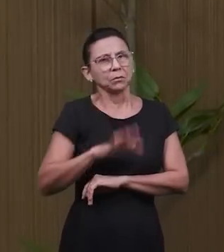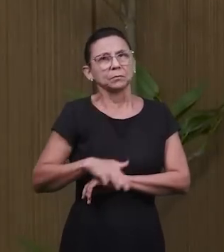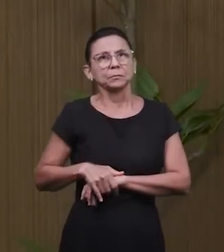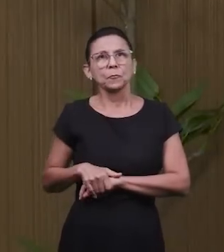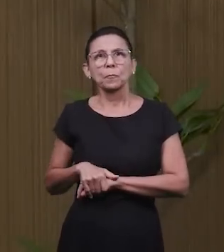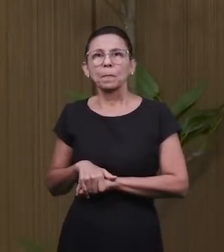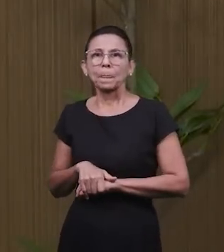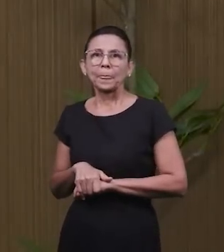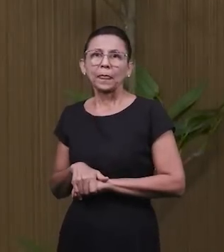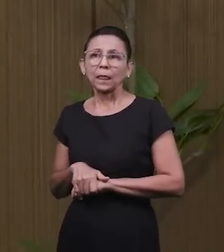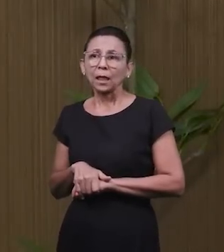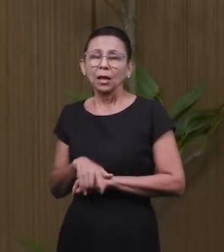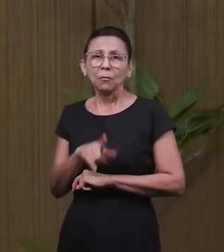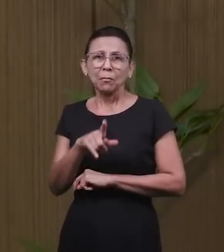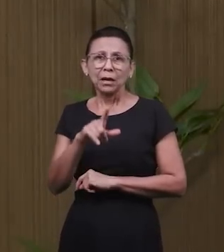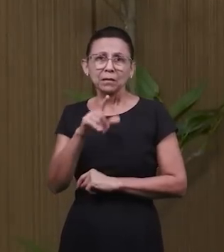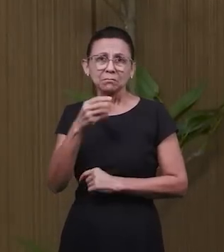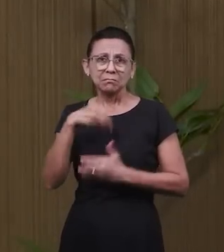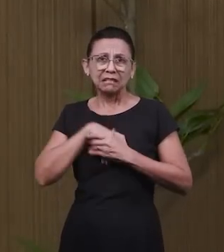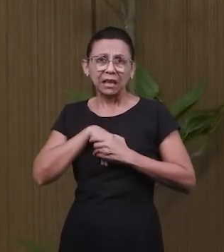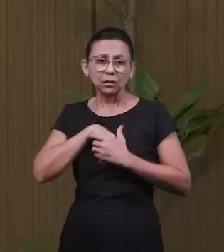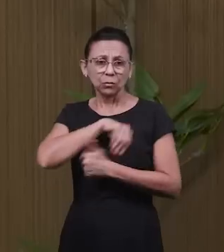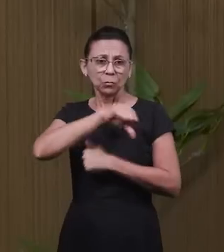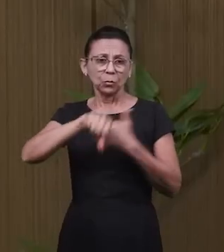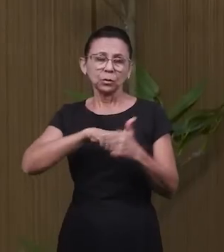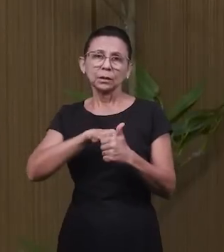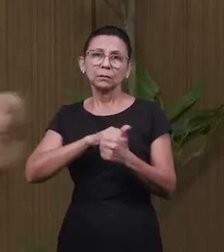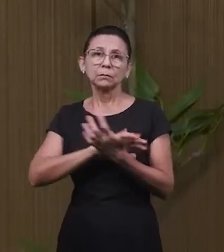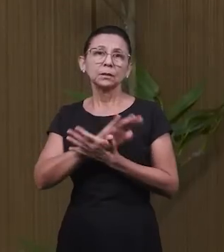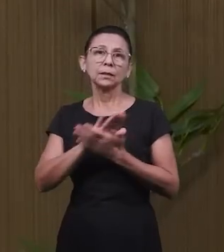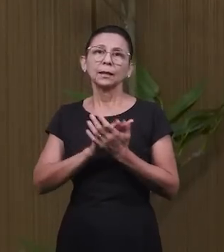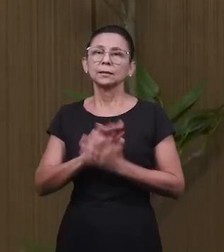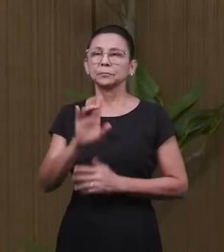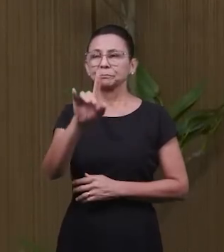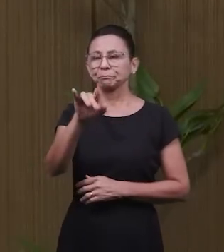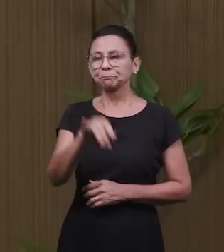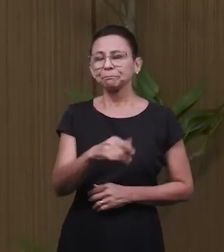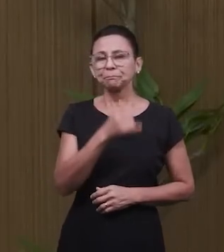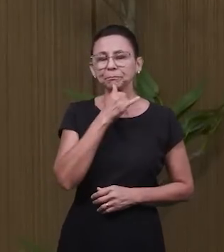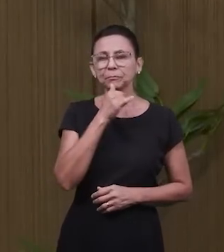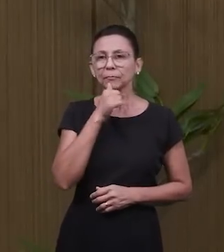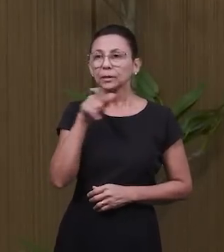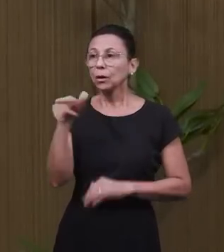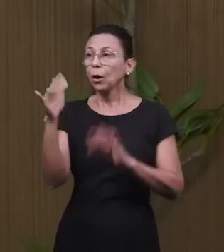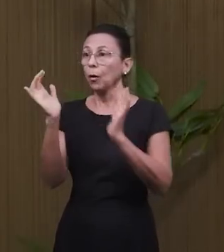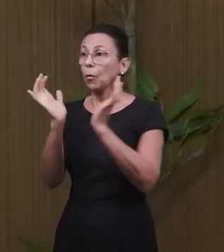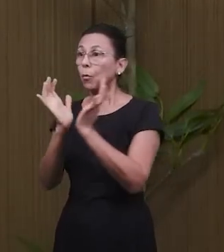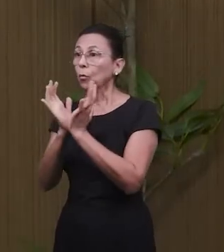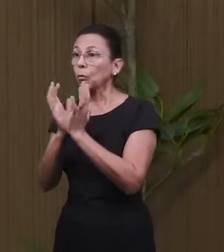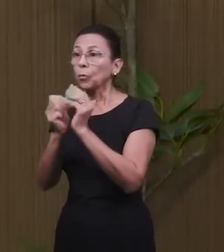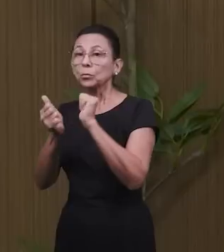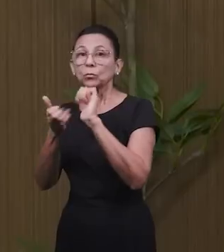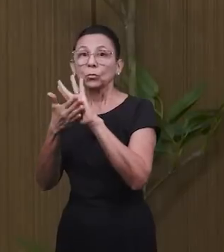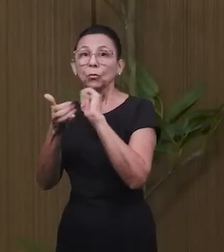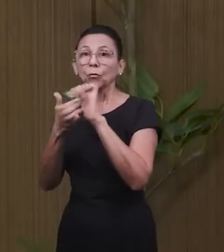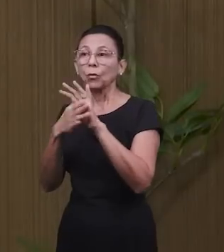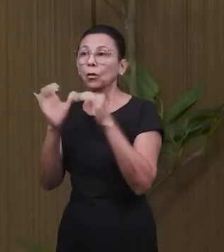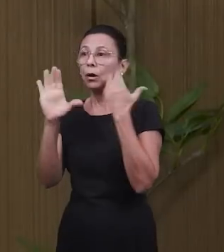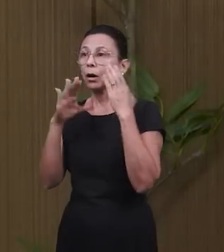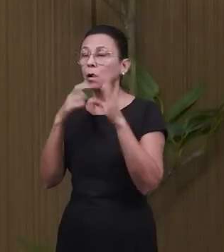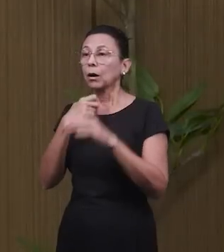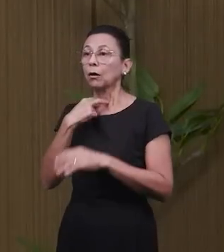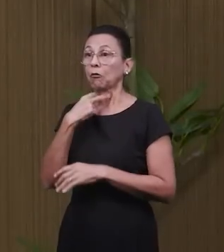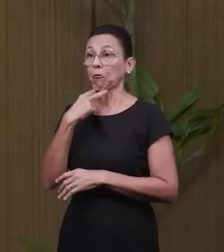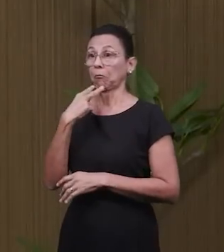e alguém fica até impressionado, mas não muda nada na vida da pessoa. Ah, um grupo cantou, que lindo, que vozes, que coisa